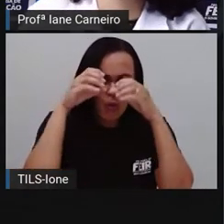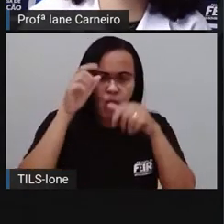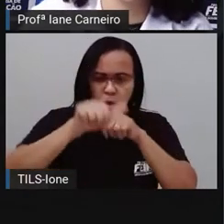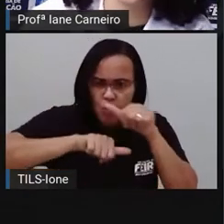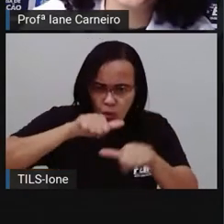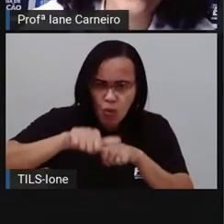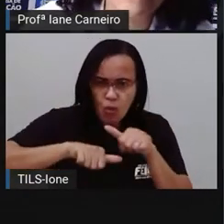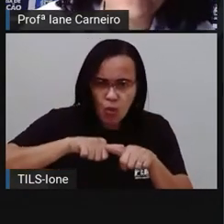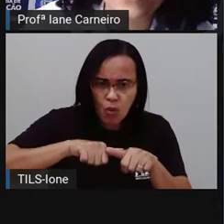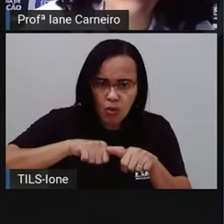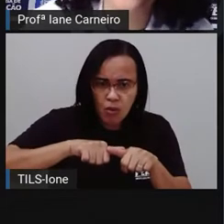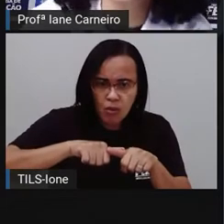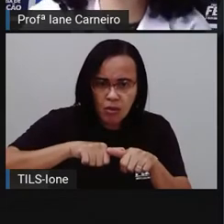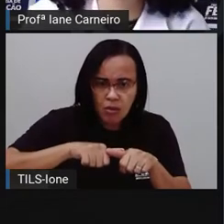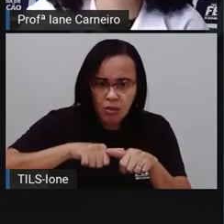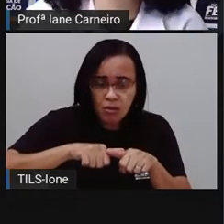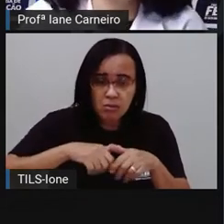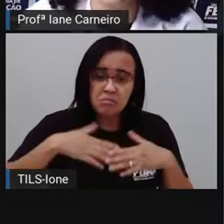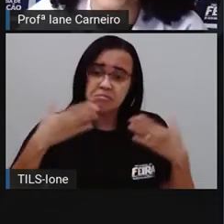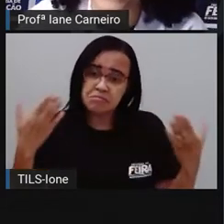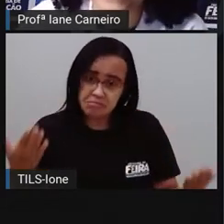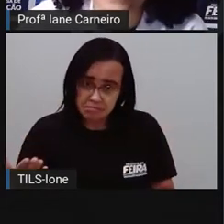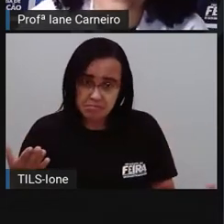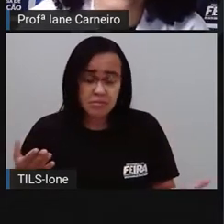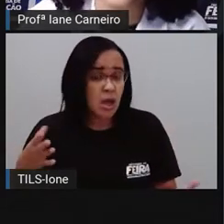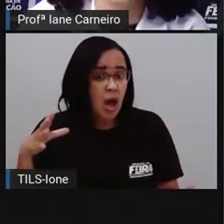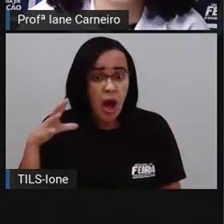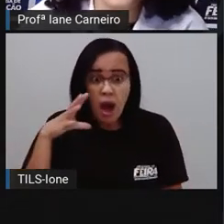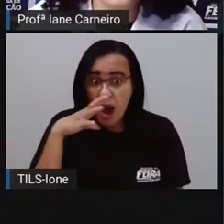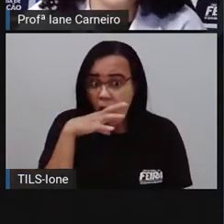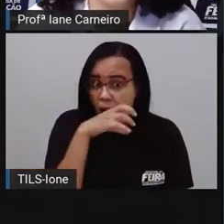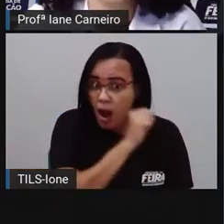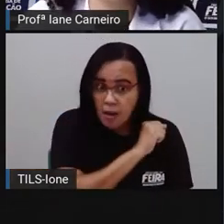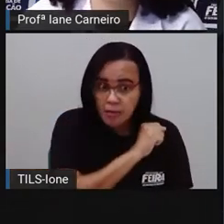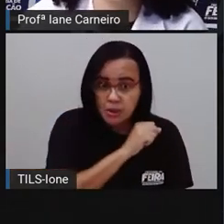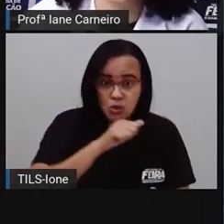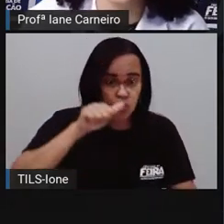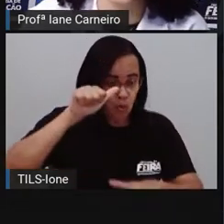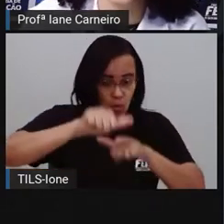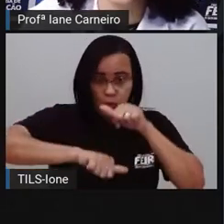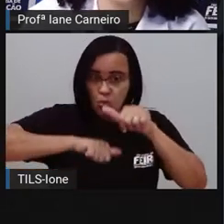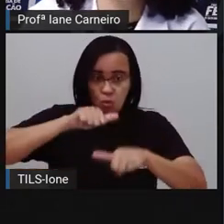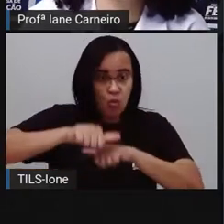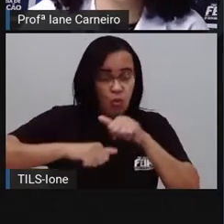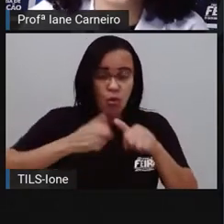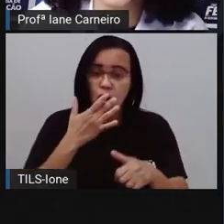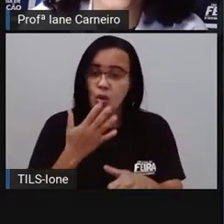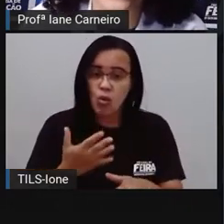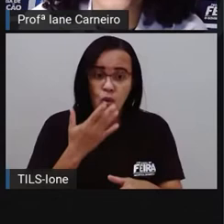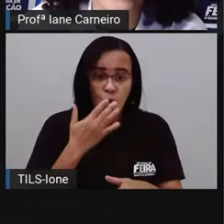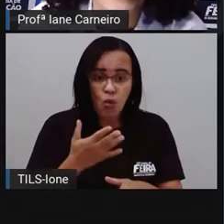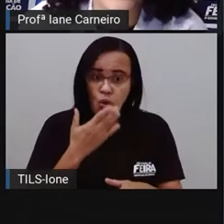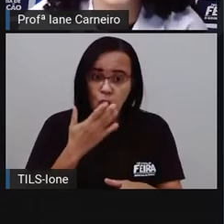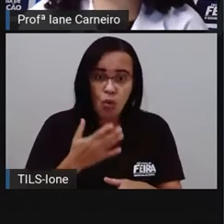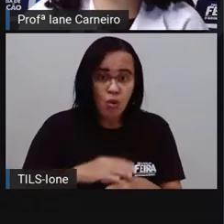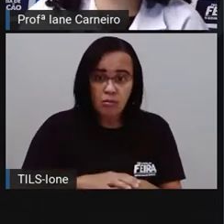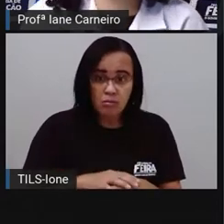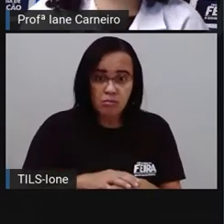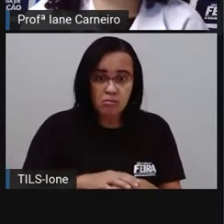Nosso amigo, bem depressa, resolveu mudar de cor. Ficou logo